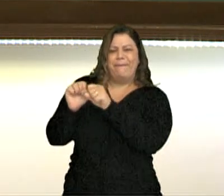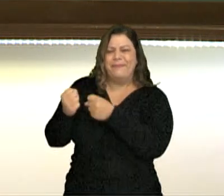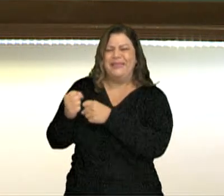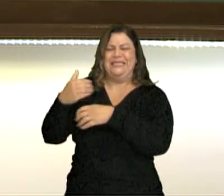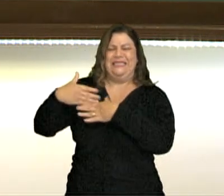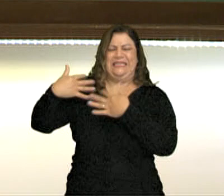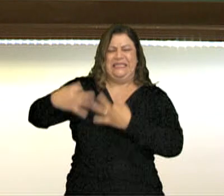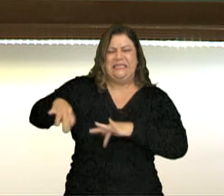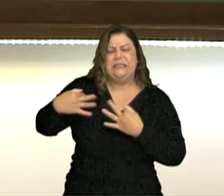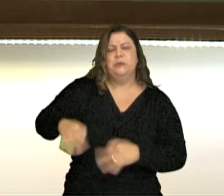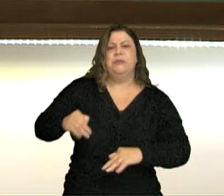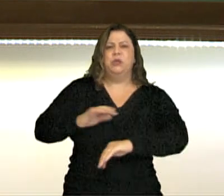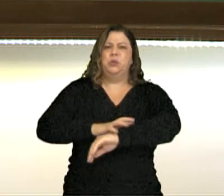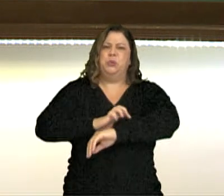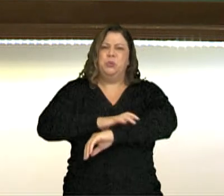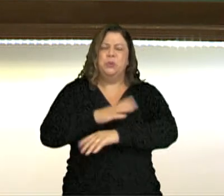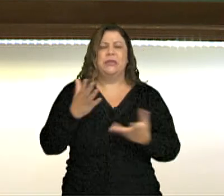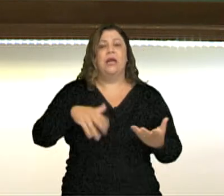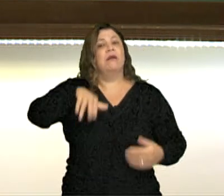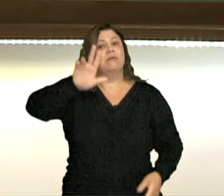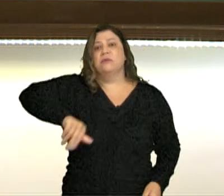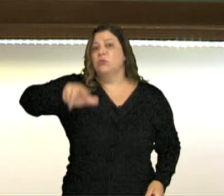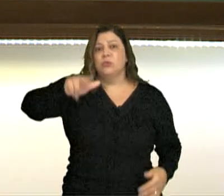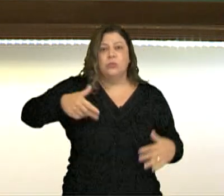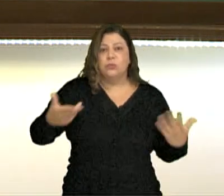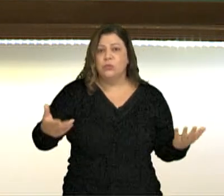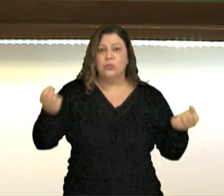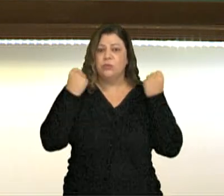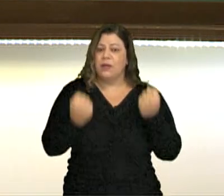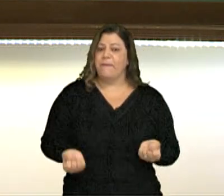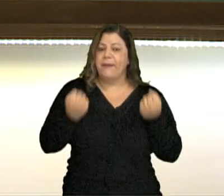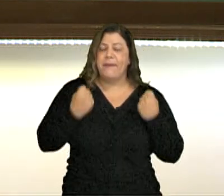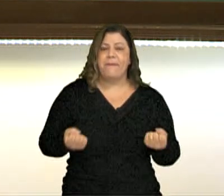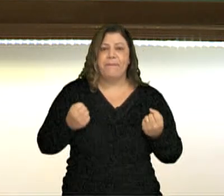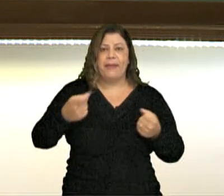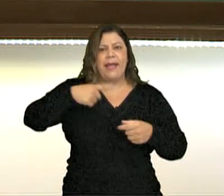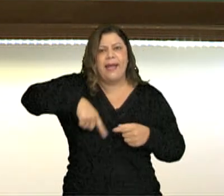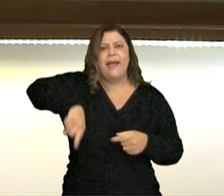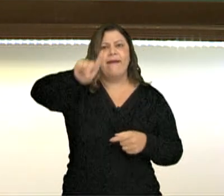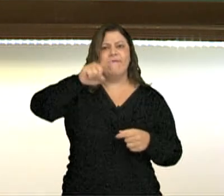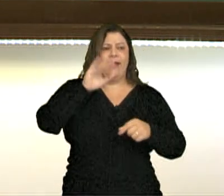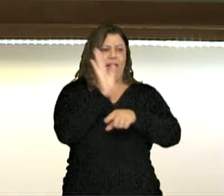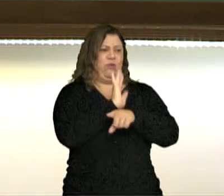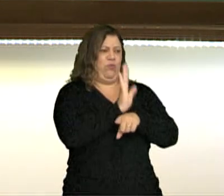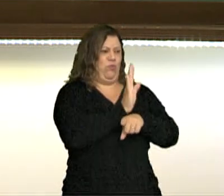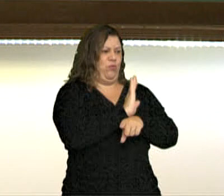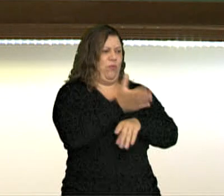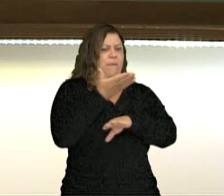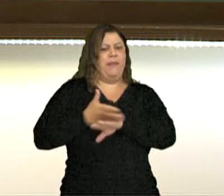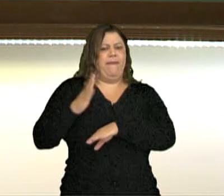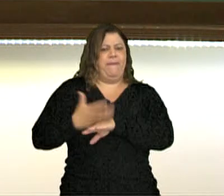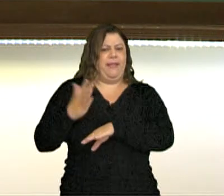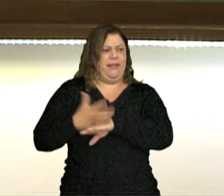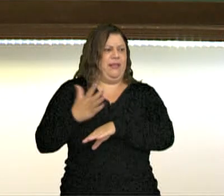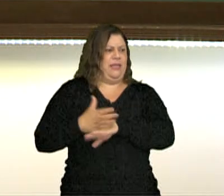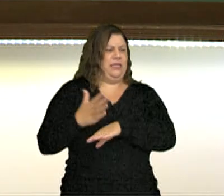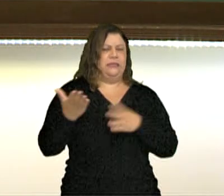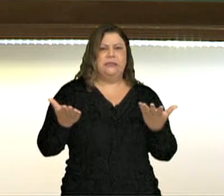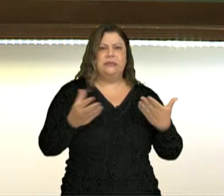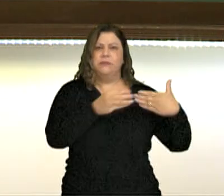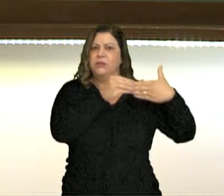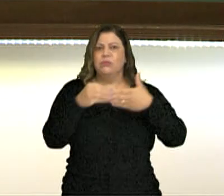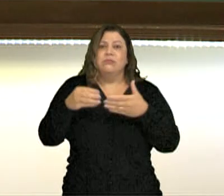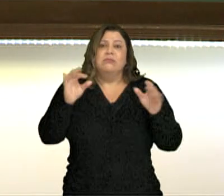e você às vezes nunca praticou exercício físico e você pega aquele vídeo e você quer praticar aquilo sem uma orientação